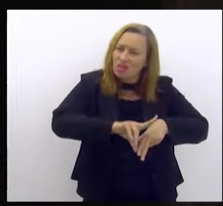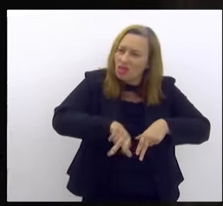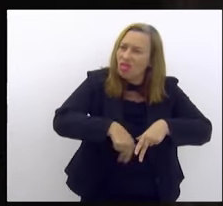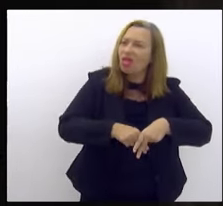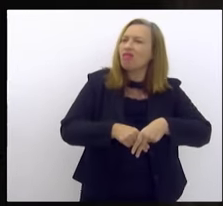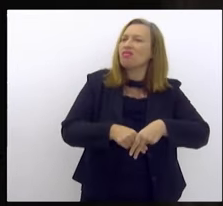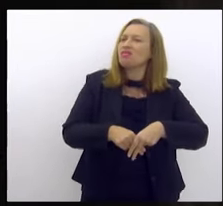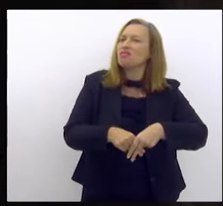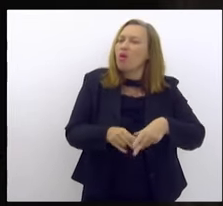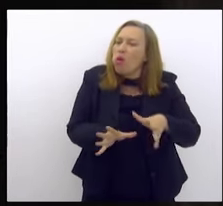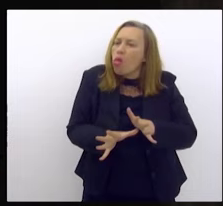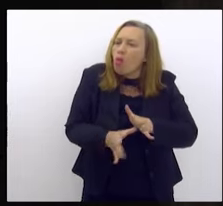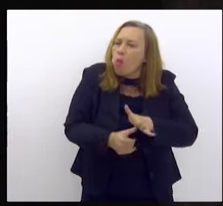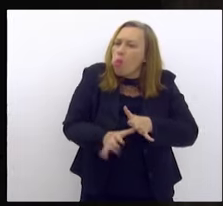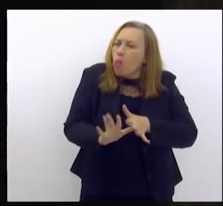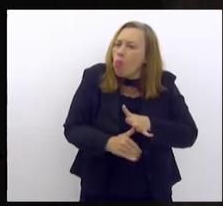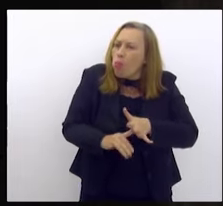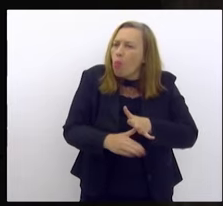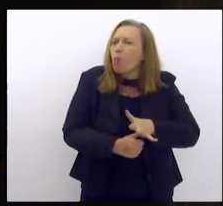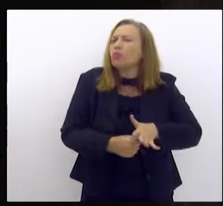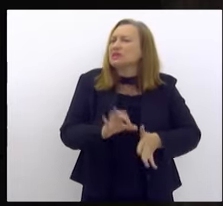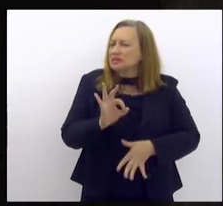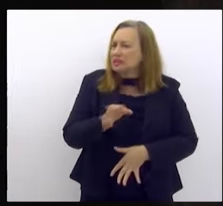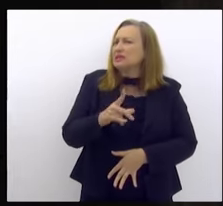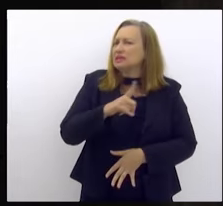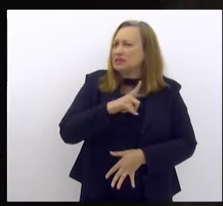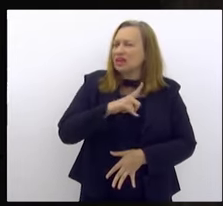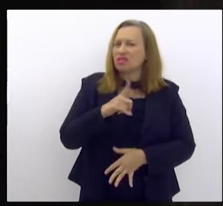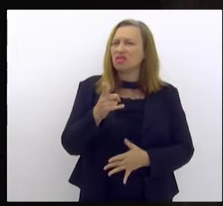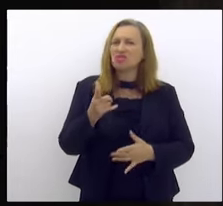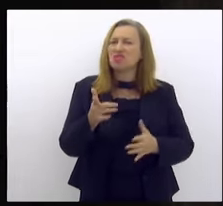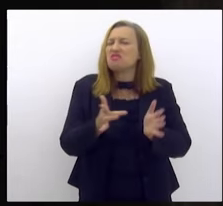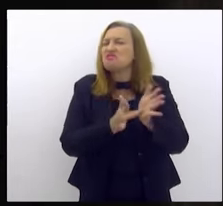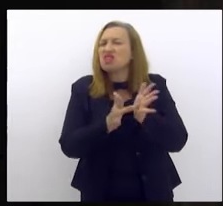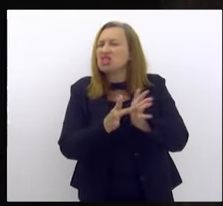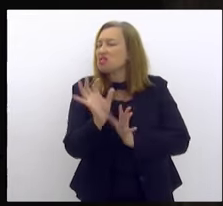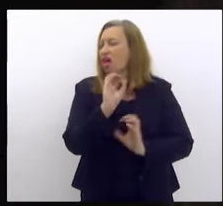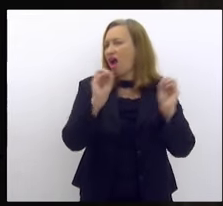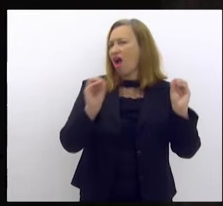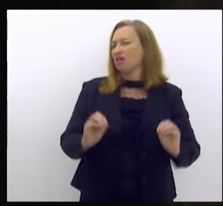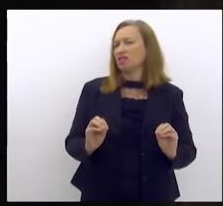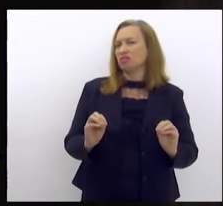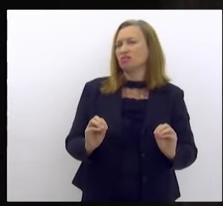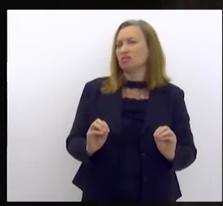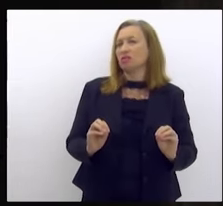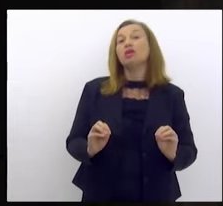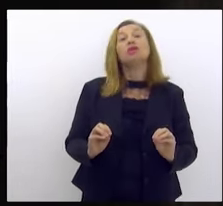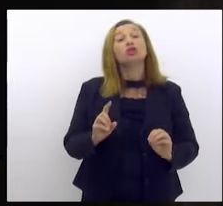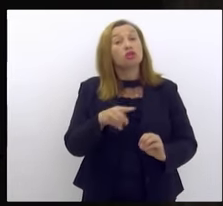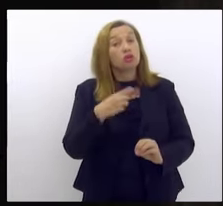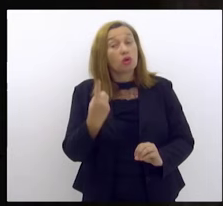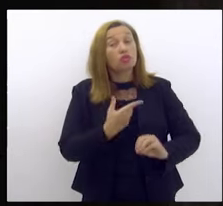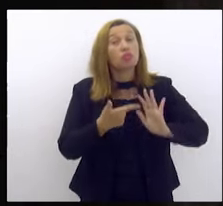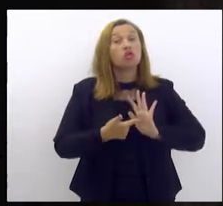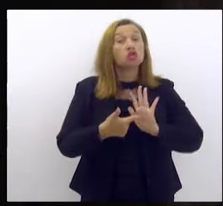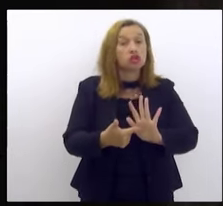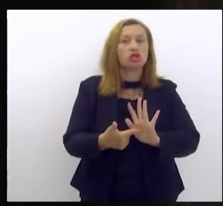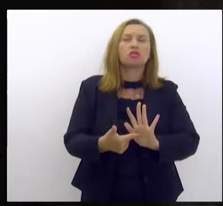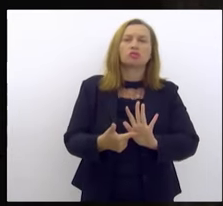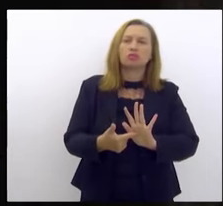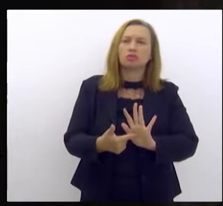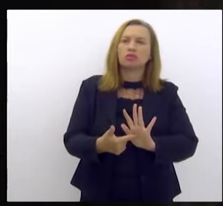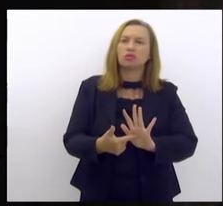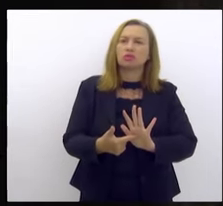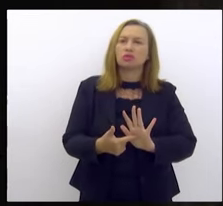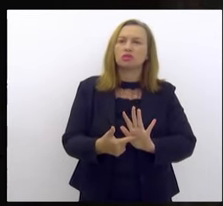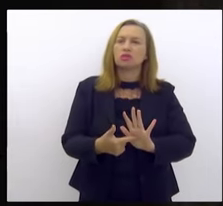da ladroagem. Nós não fazemos pirotecnia. Nós temos estamos fundamentados realizando